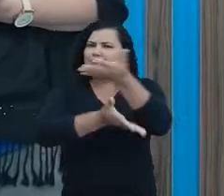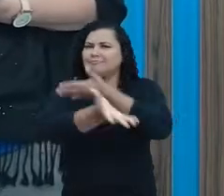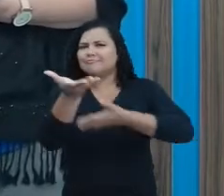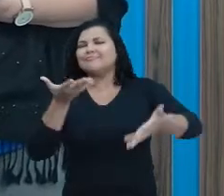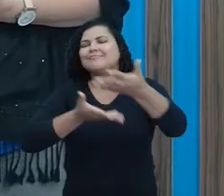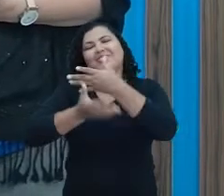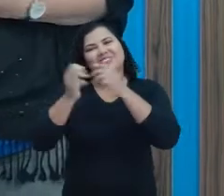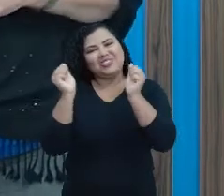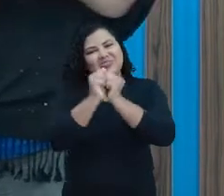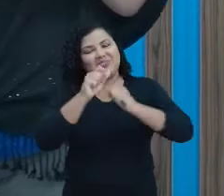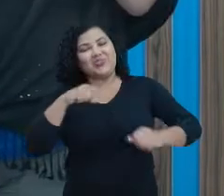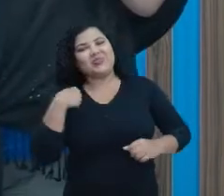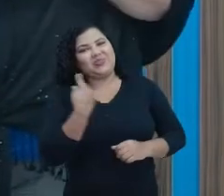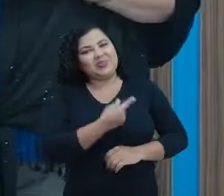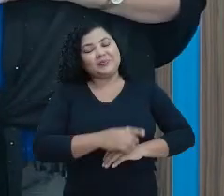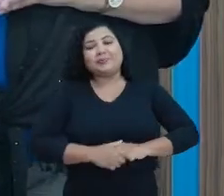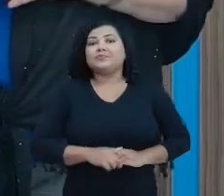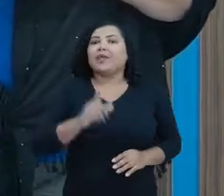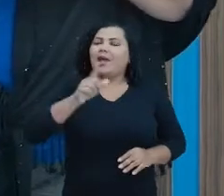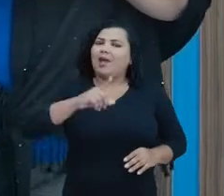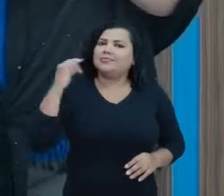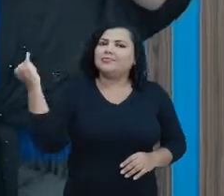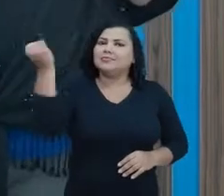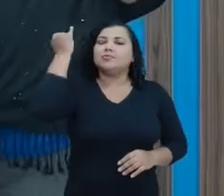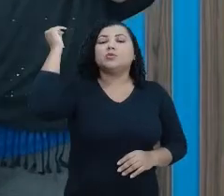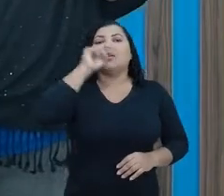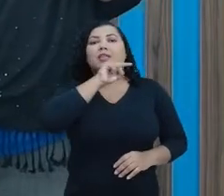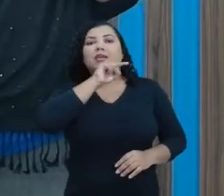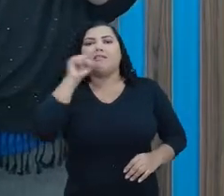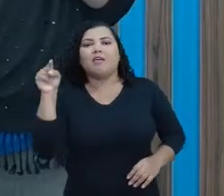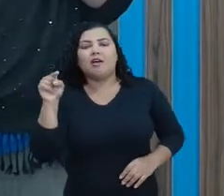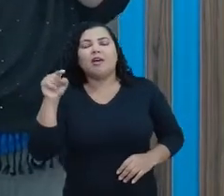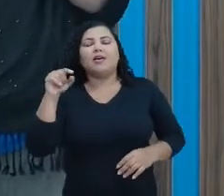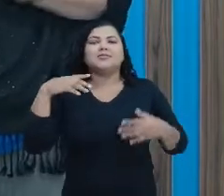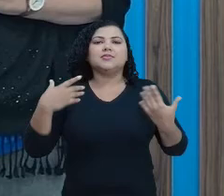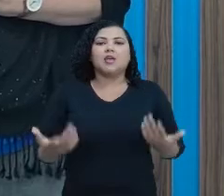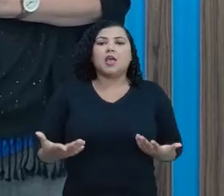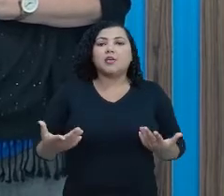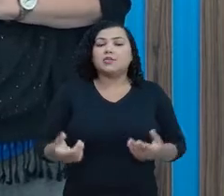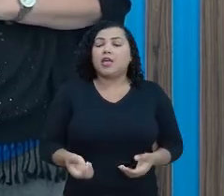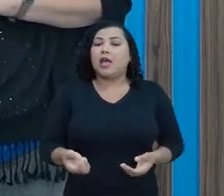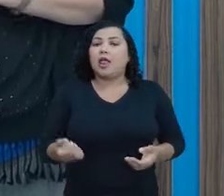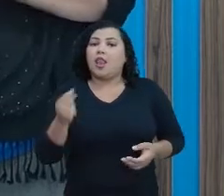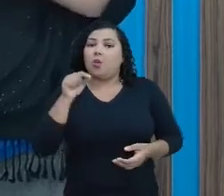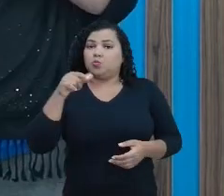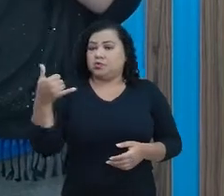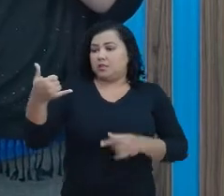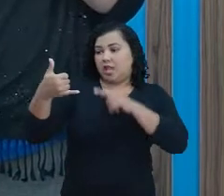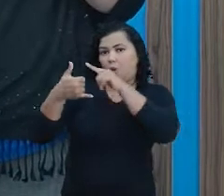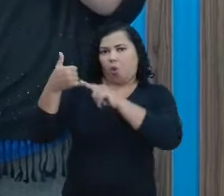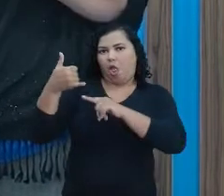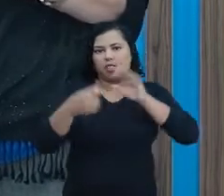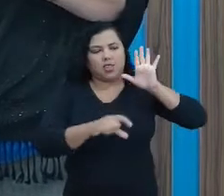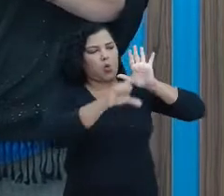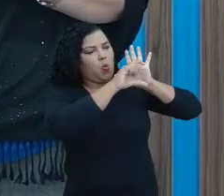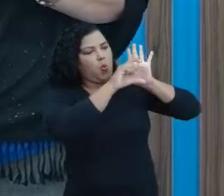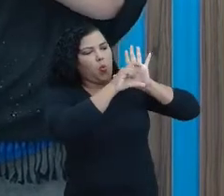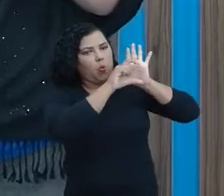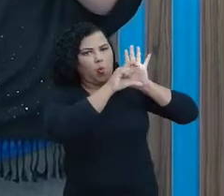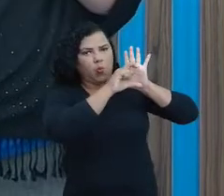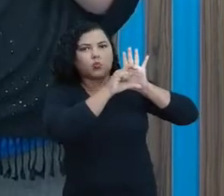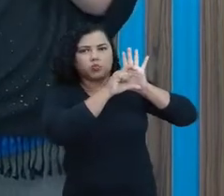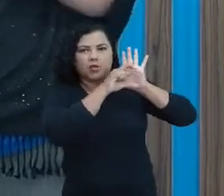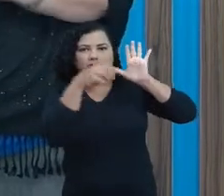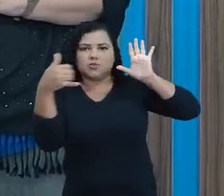aqui da escola. Então, é muito importante que vocês acionem pelo seu celular o QR Code.